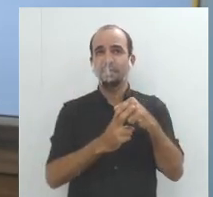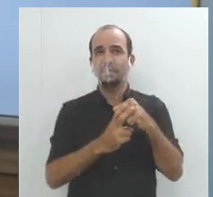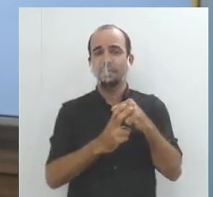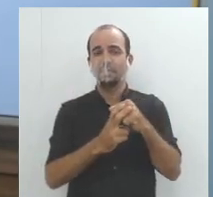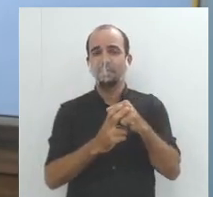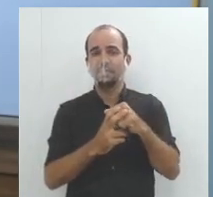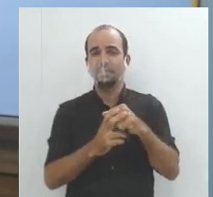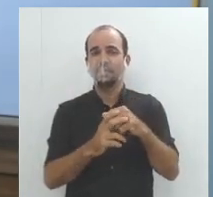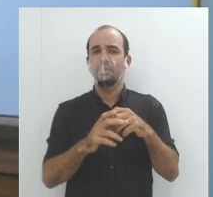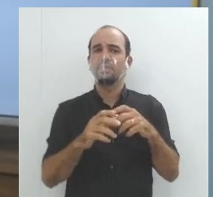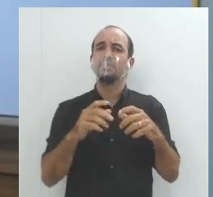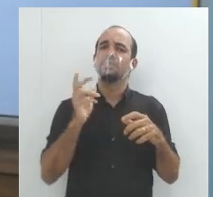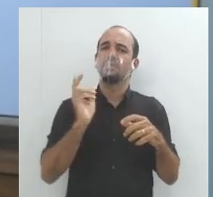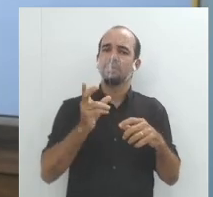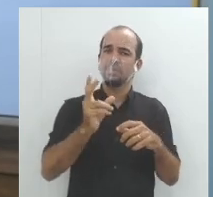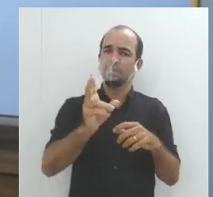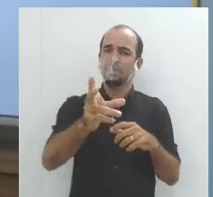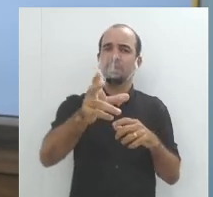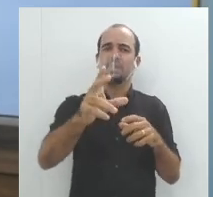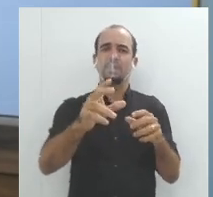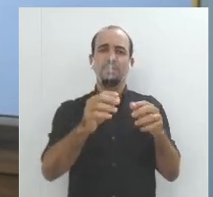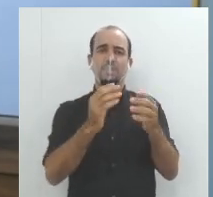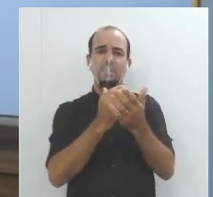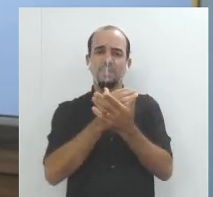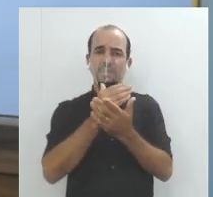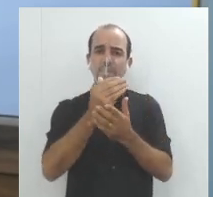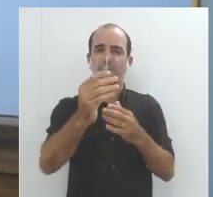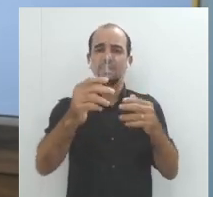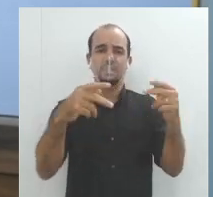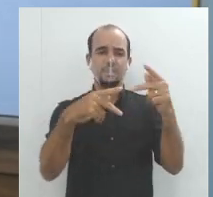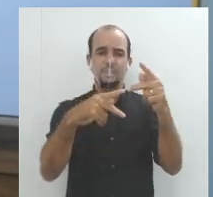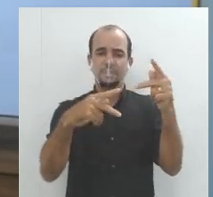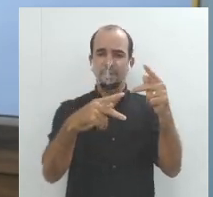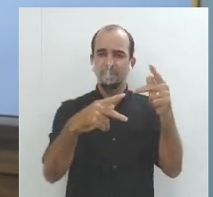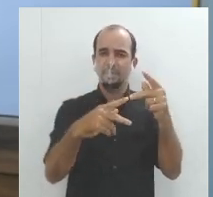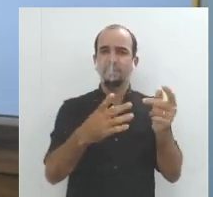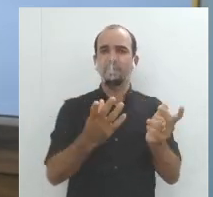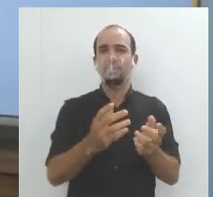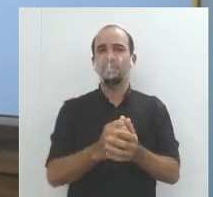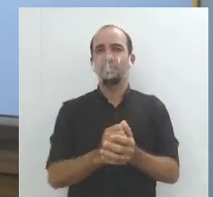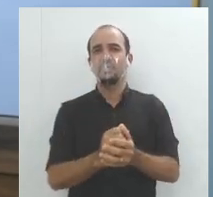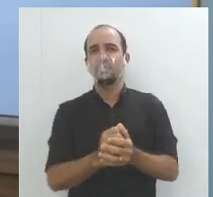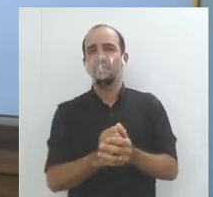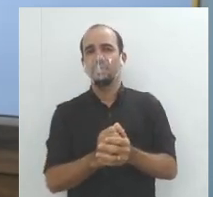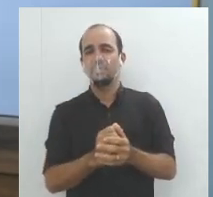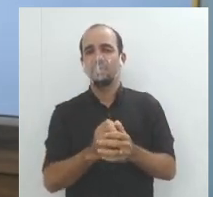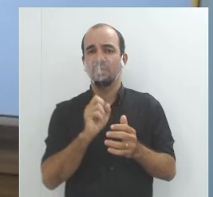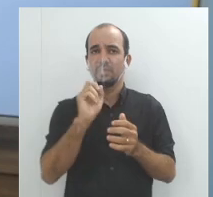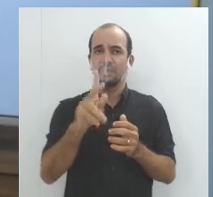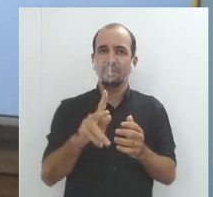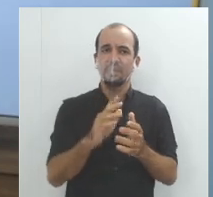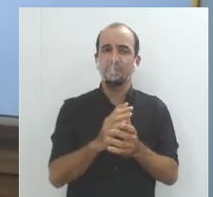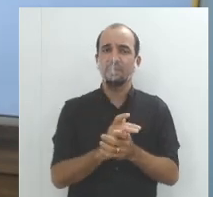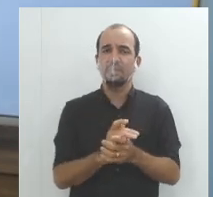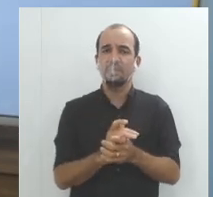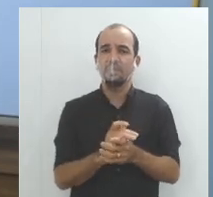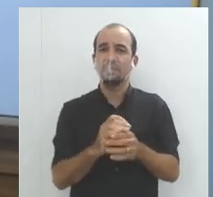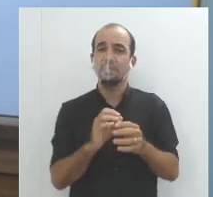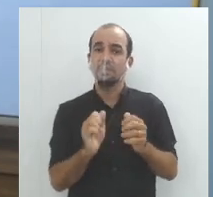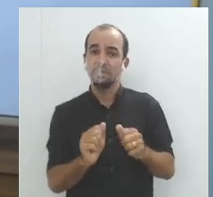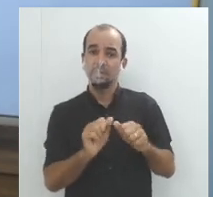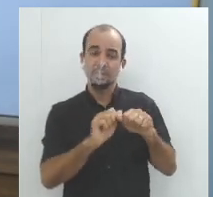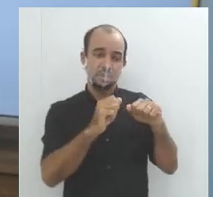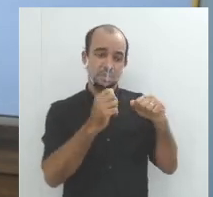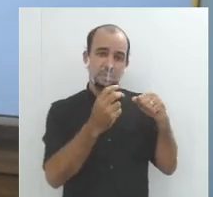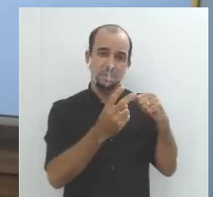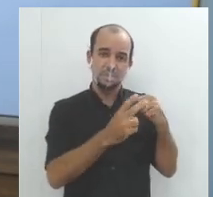elas são iniciadas por preposição, tá bom? Então, você não tenha dúvida. Advérbio, se você tem